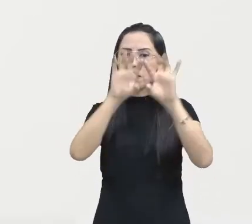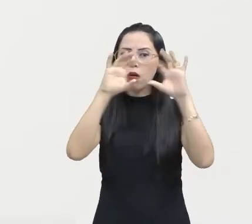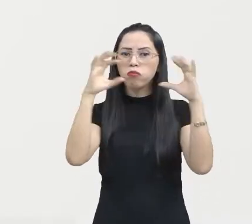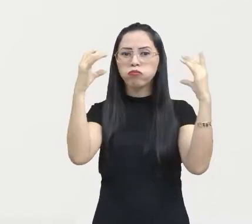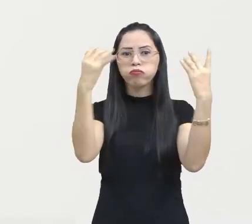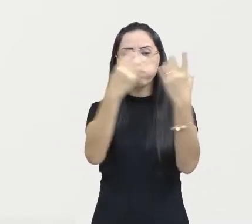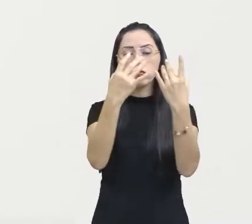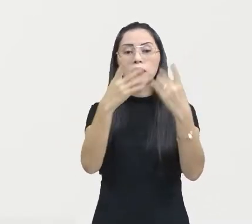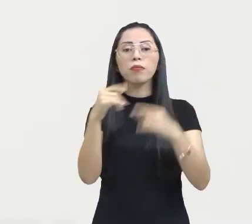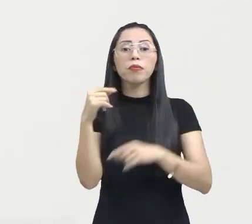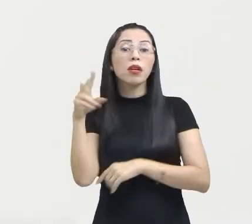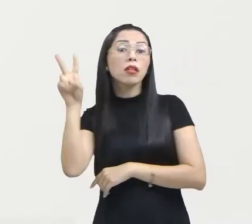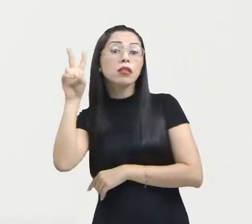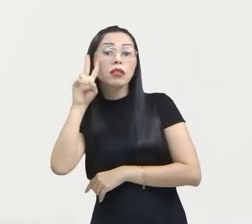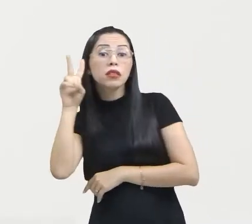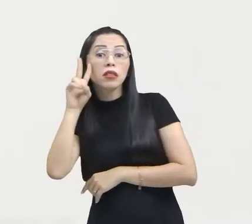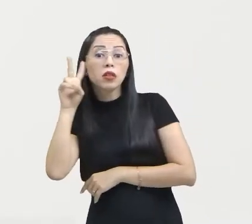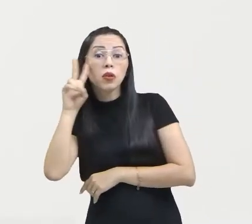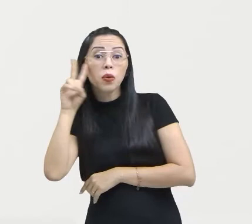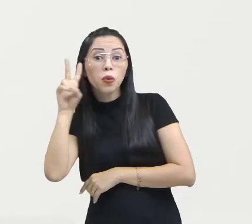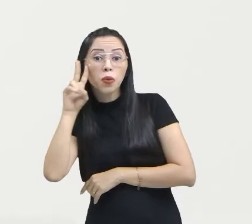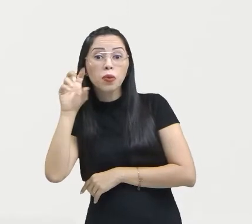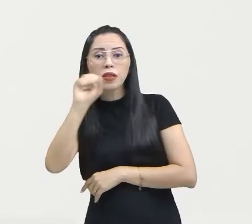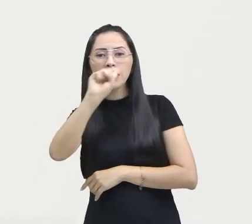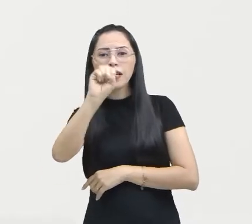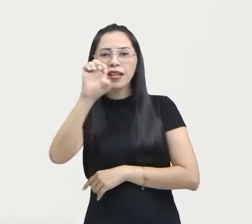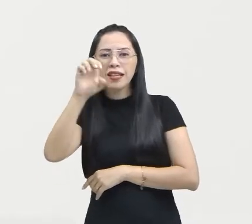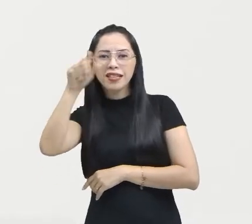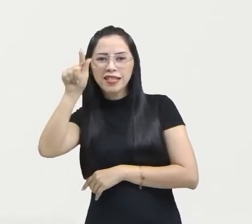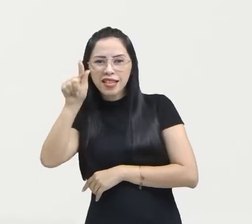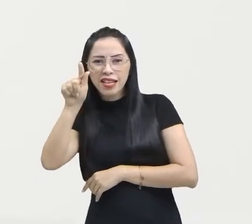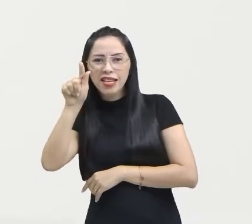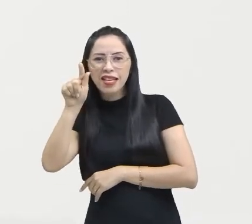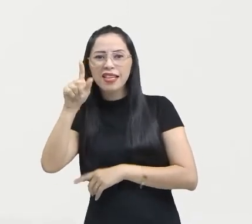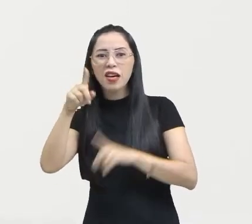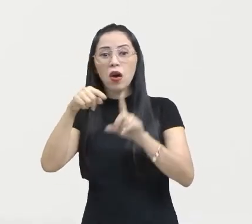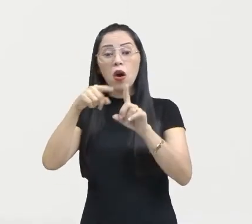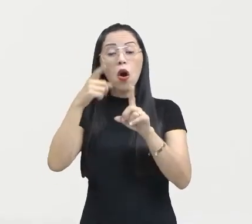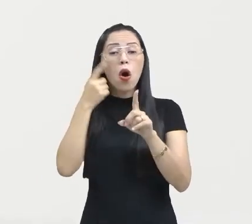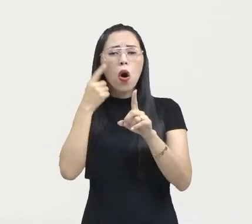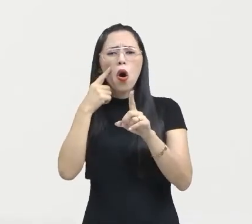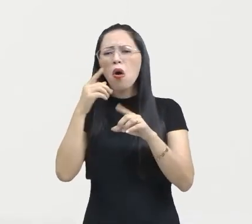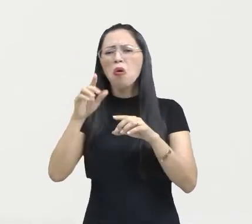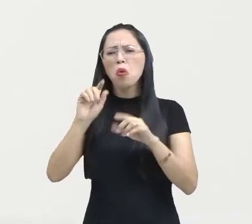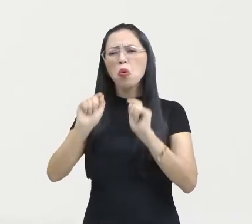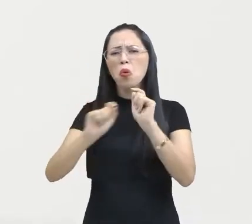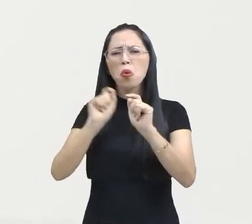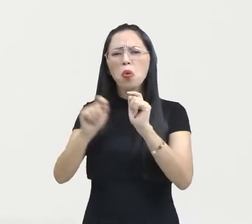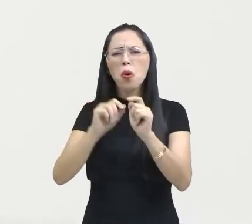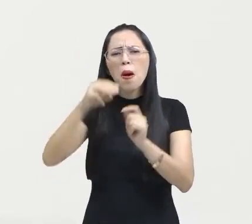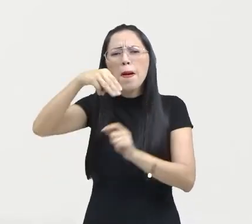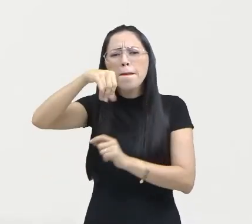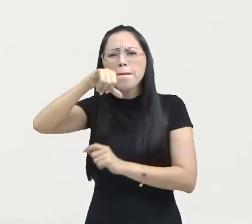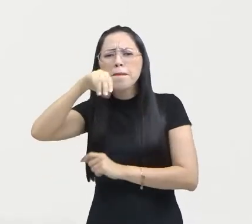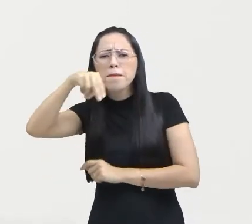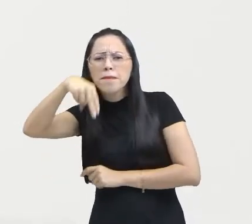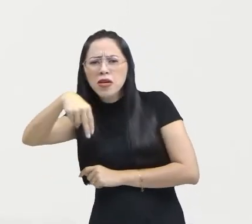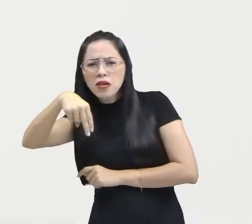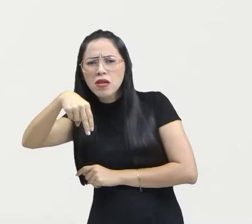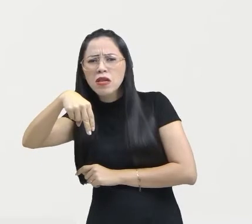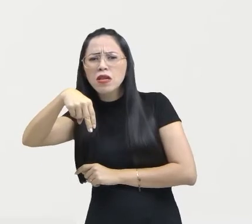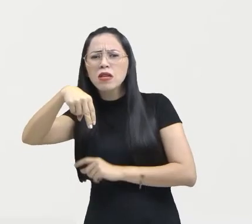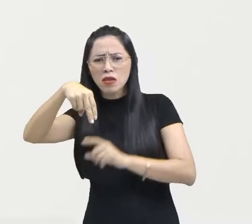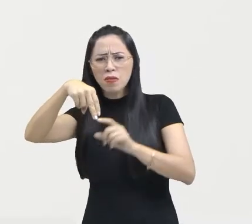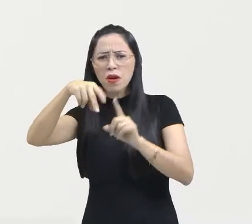18 graus Celsius e a máxima é 22. O que quer dizer mínima e máxima, professor? que a temperatura mínima prevista é 18 e